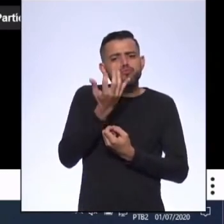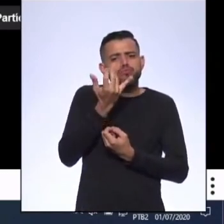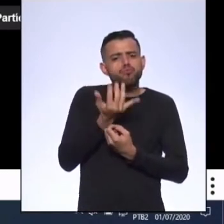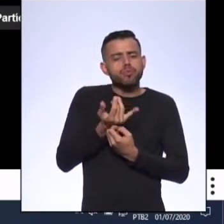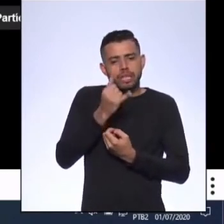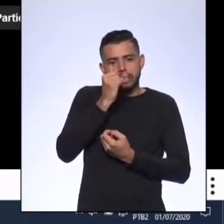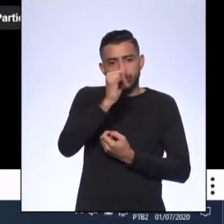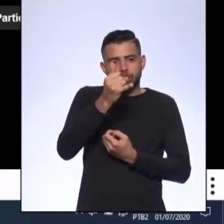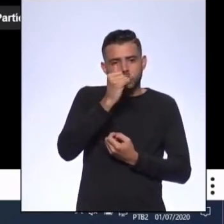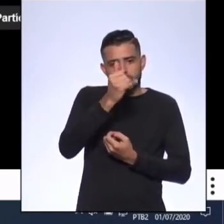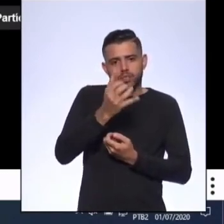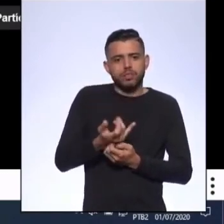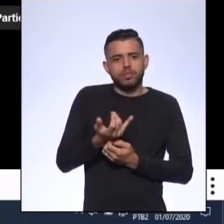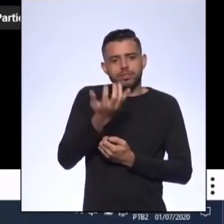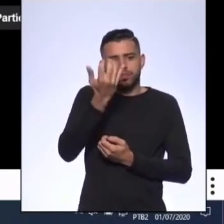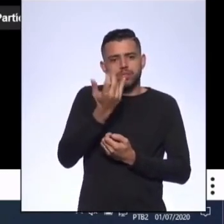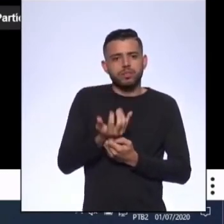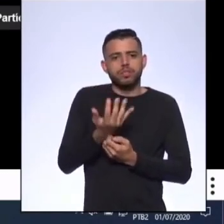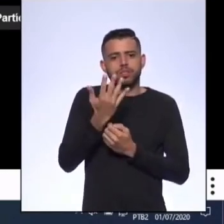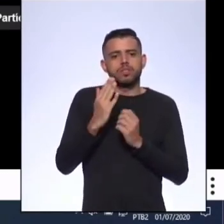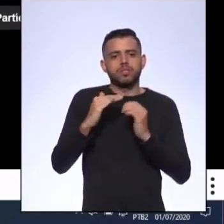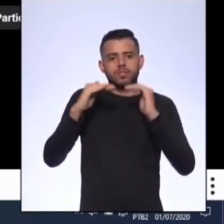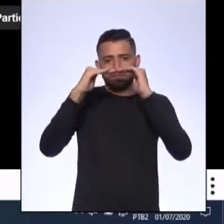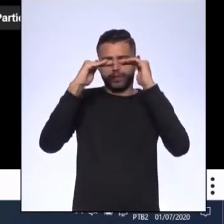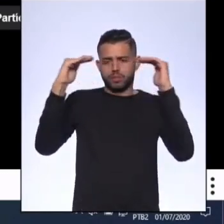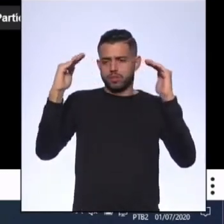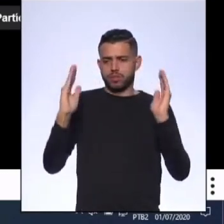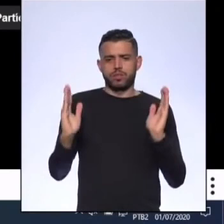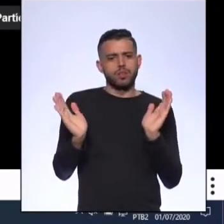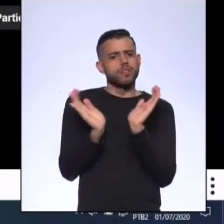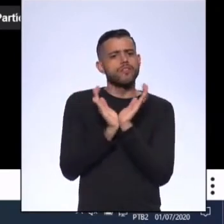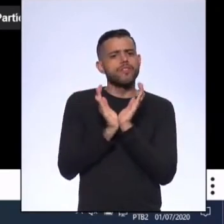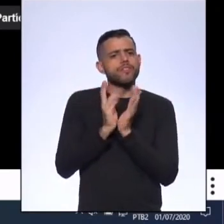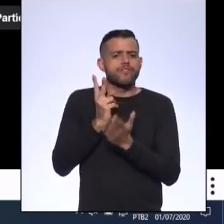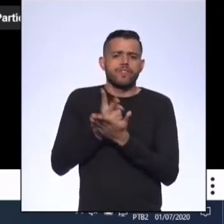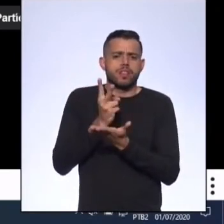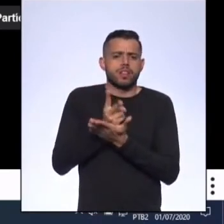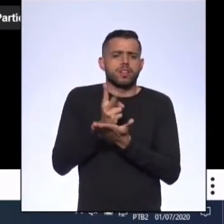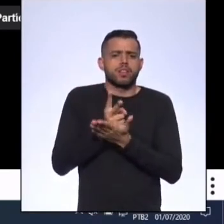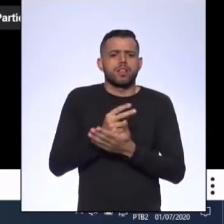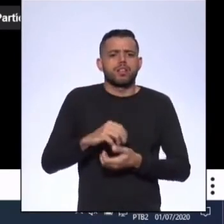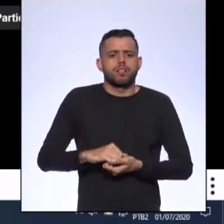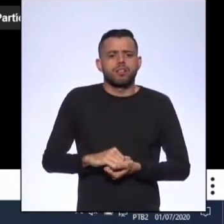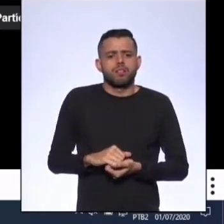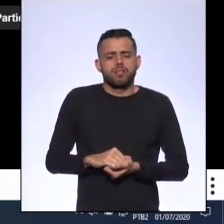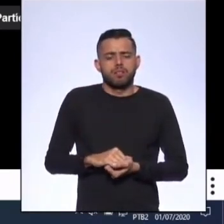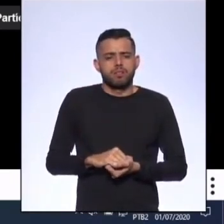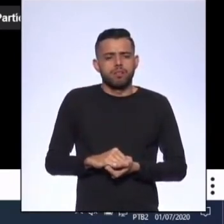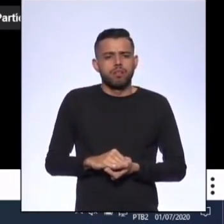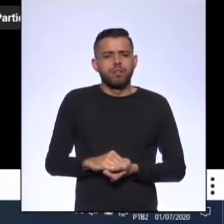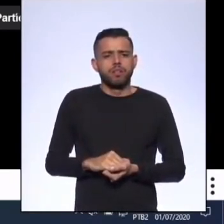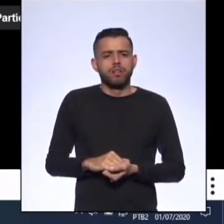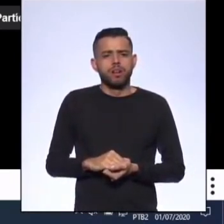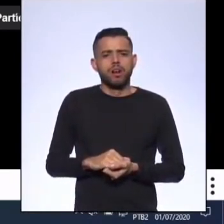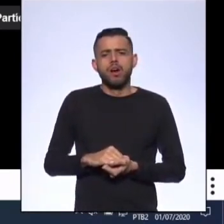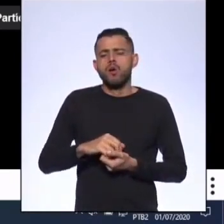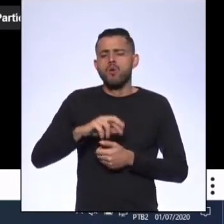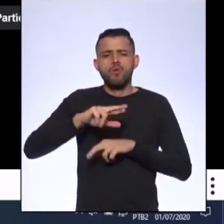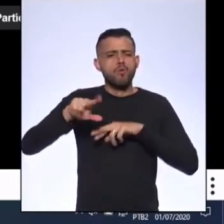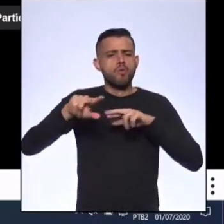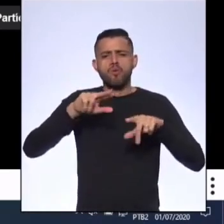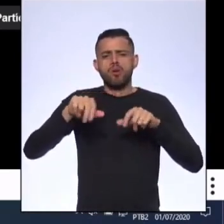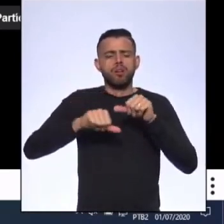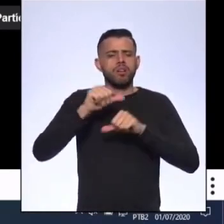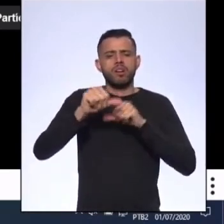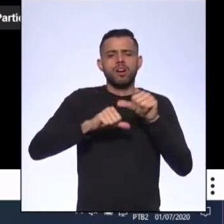constante aí, quer dizer, essas paredes aí desse recipiente, elas estão fixas, né? Isso mesmo, estão fixas, né? Não vai ter variação do volume,